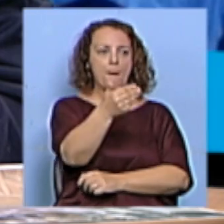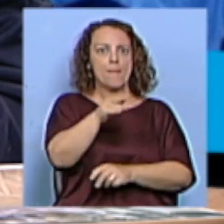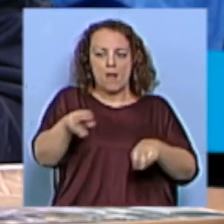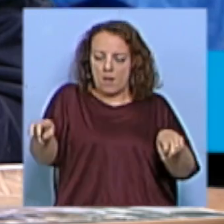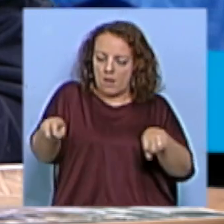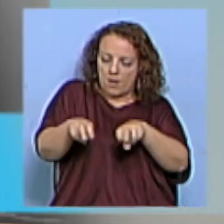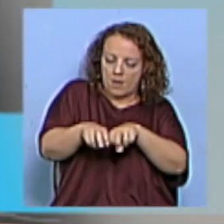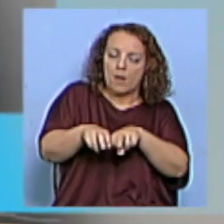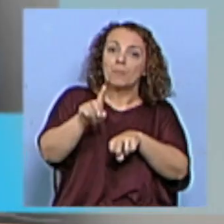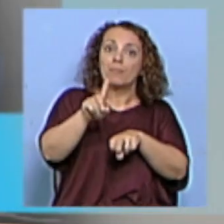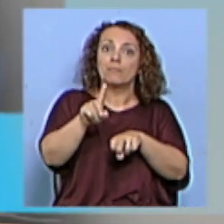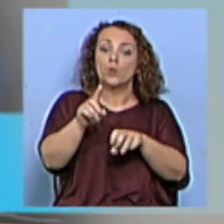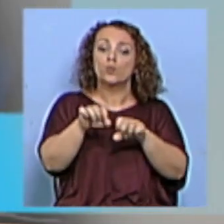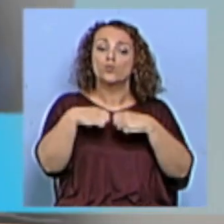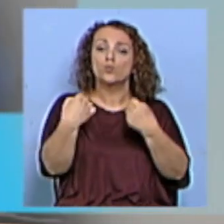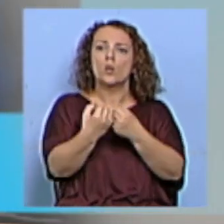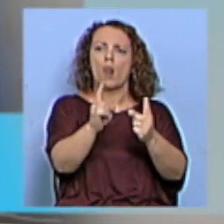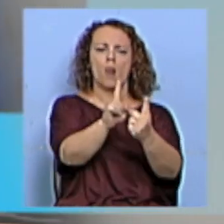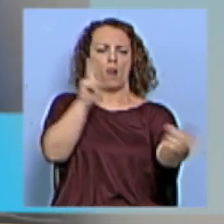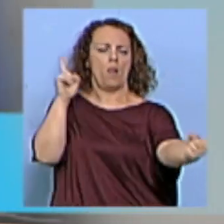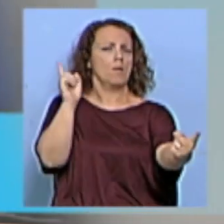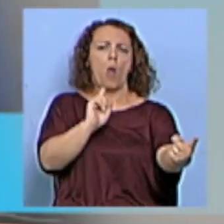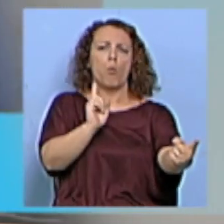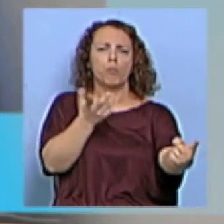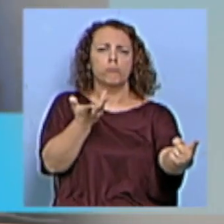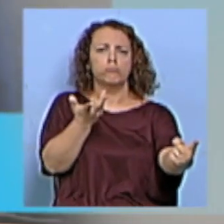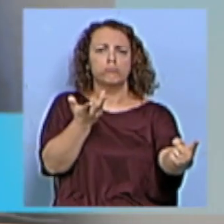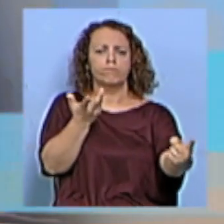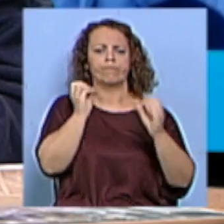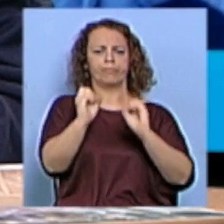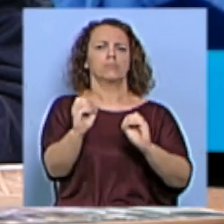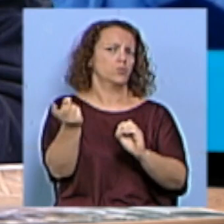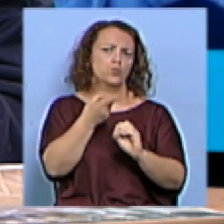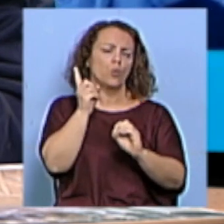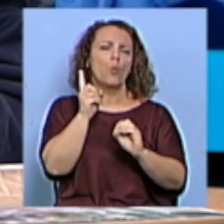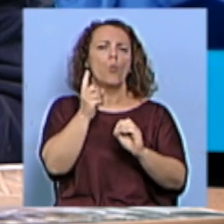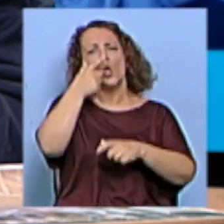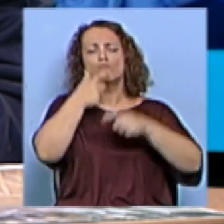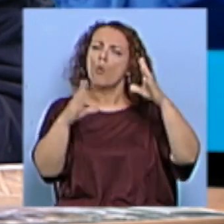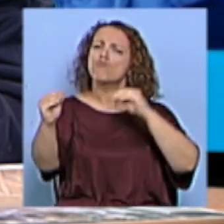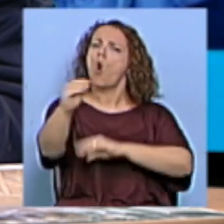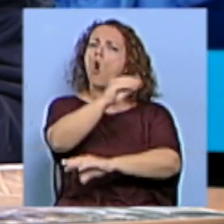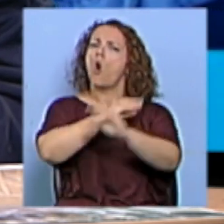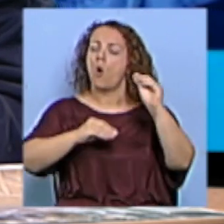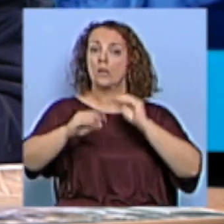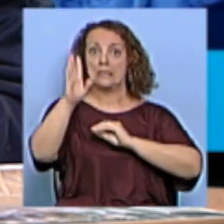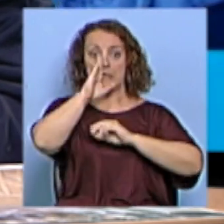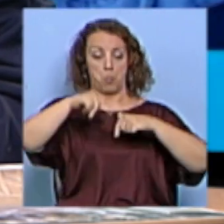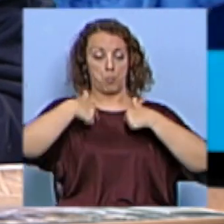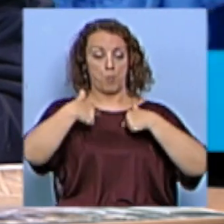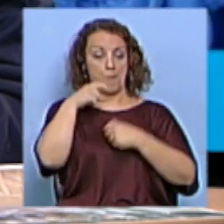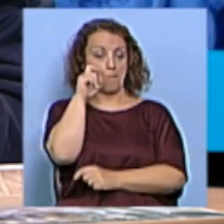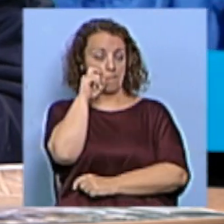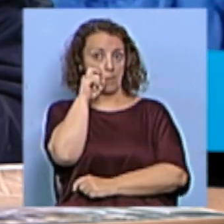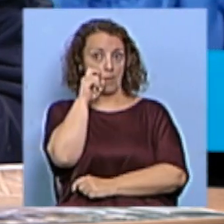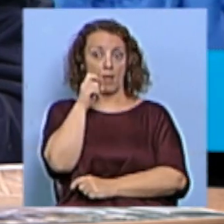é um isolamento social, porque isso não existe. Nós falamos uns com os outros. E, portanto, se proteger a si e aos outros é